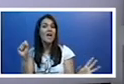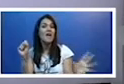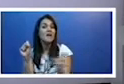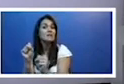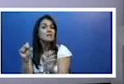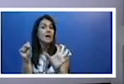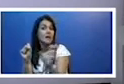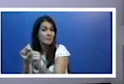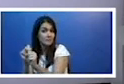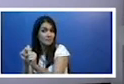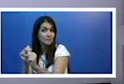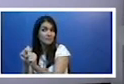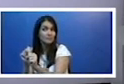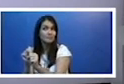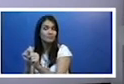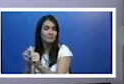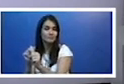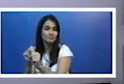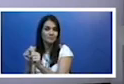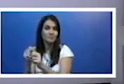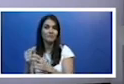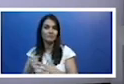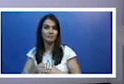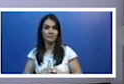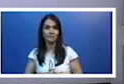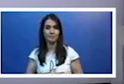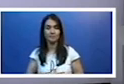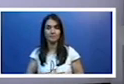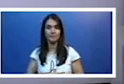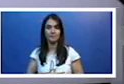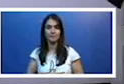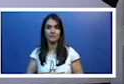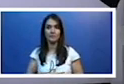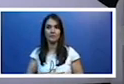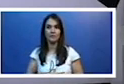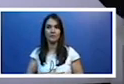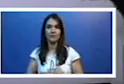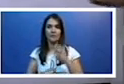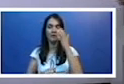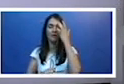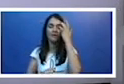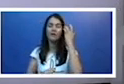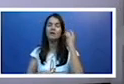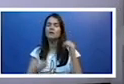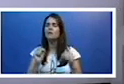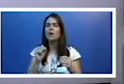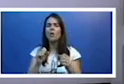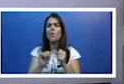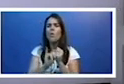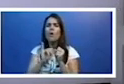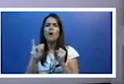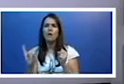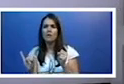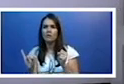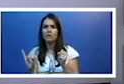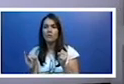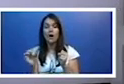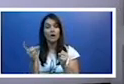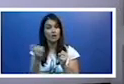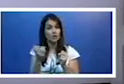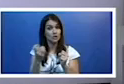na frente. Quantos ele receber, vai ficar aqui no ânion. O que significa? Que a carga do ânion, que é essa aqui, o